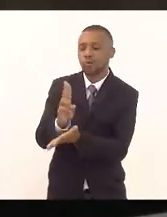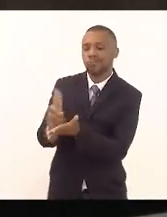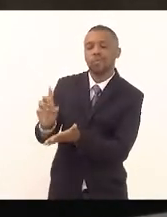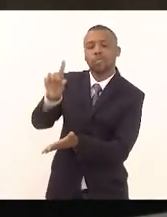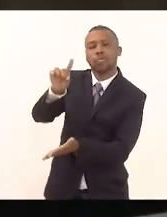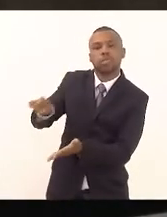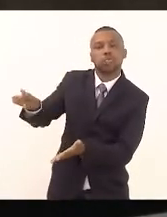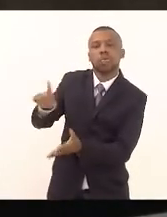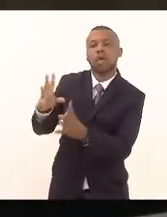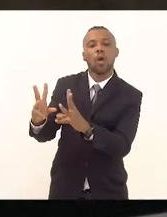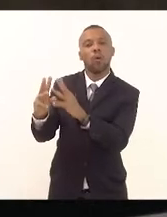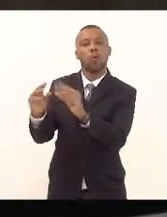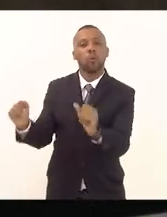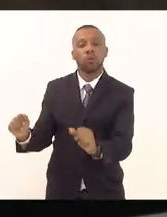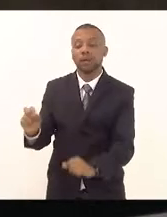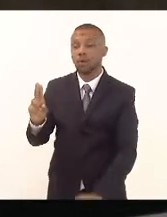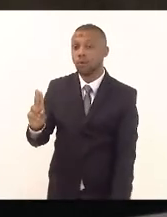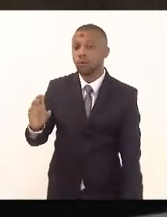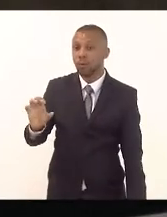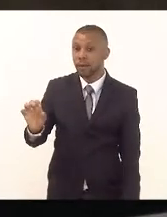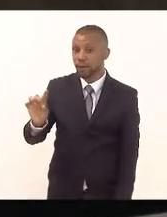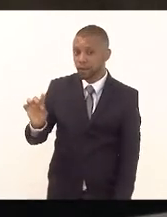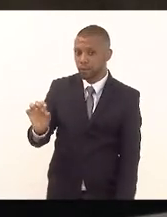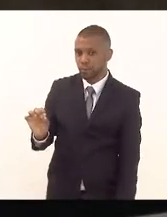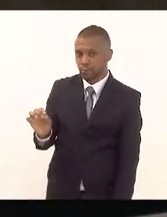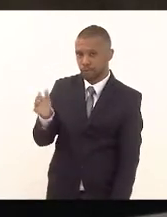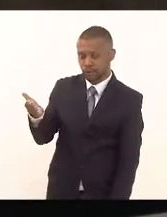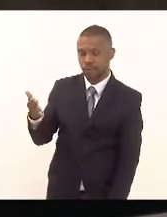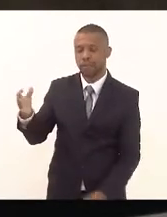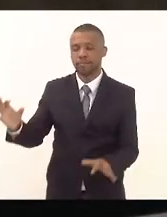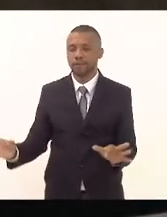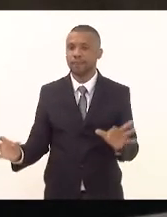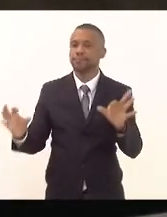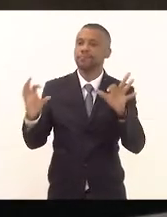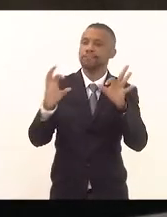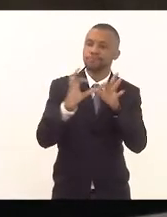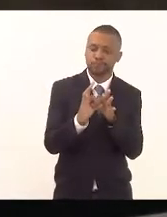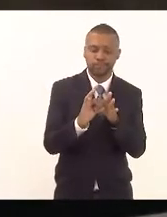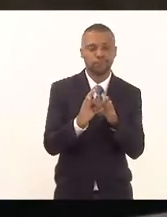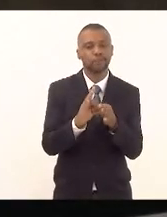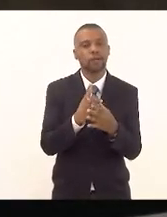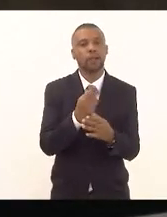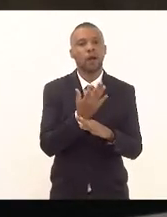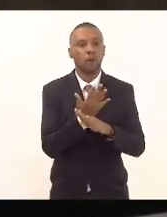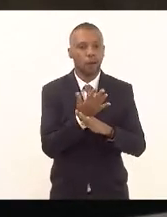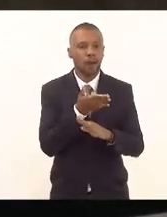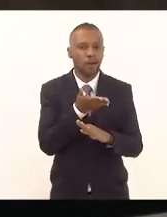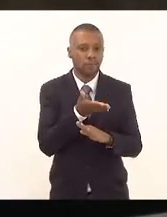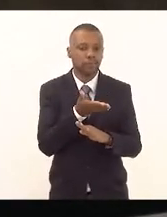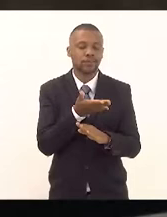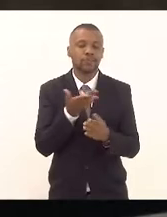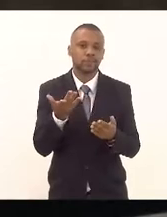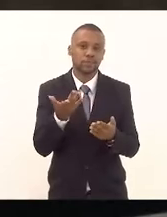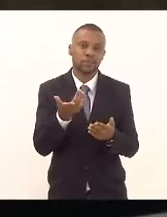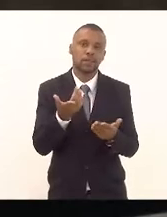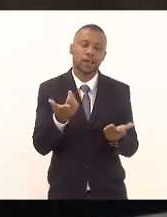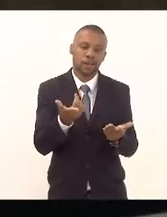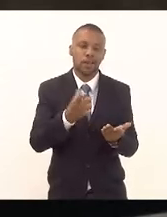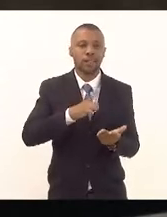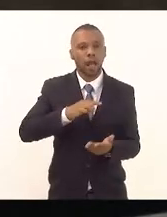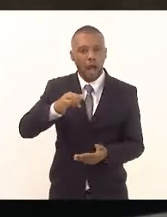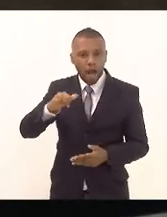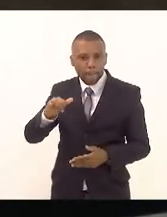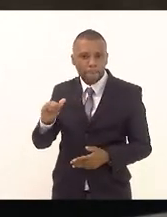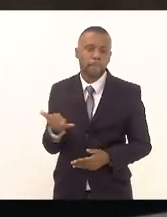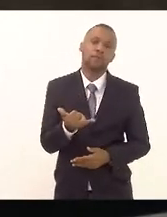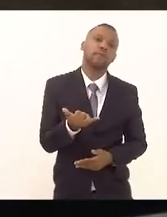aniquilamento da UESO, que foi incorporada pela UERJ, a UERJ goza